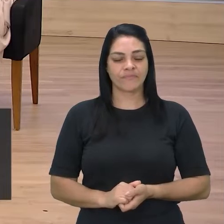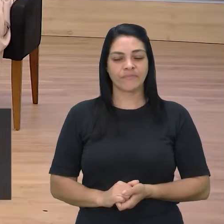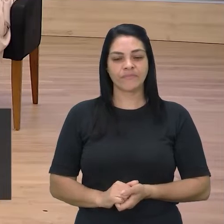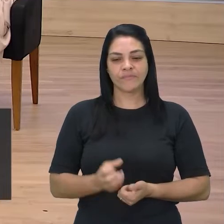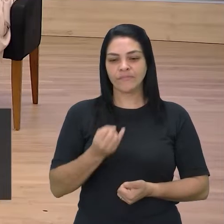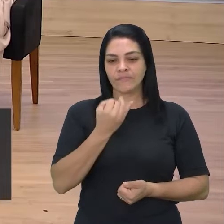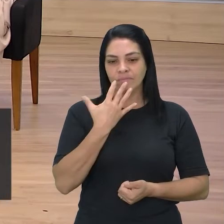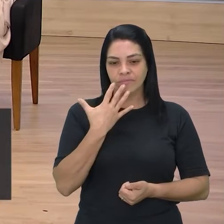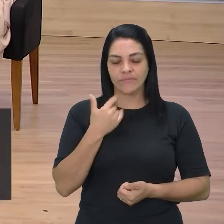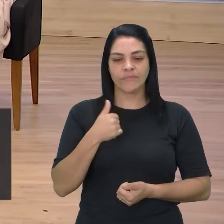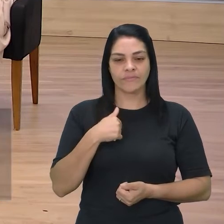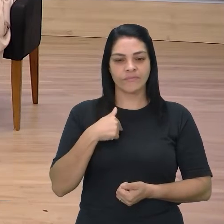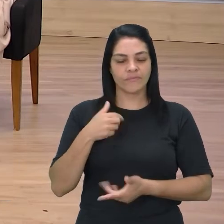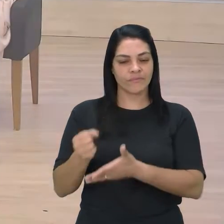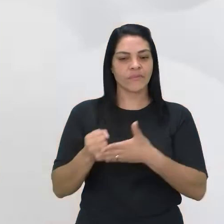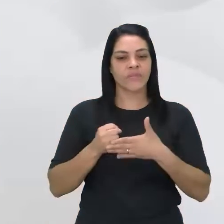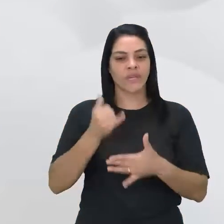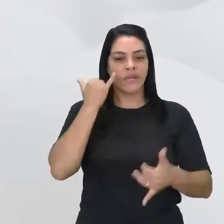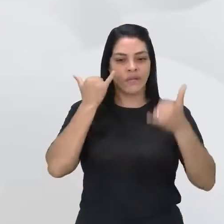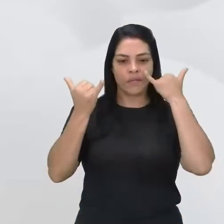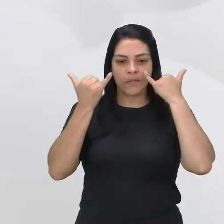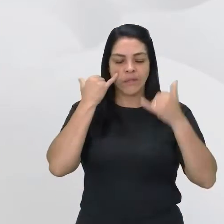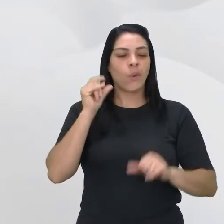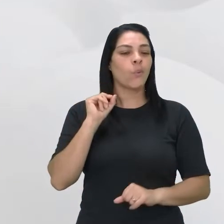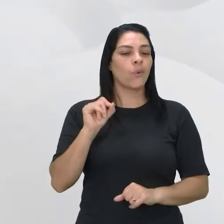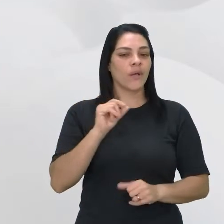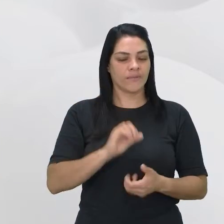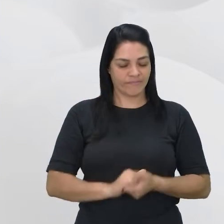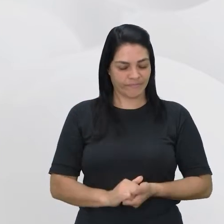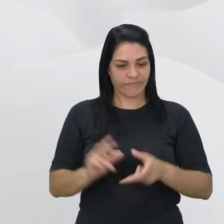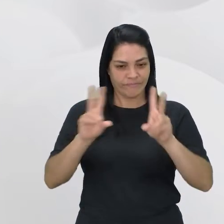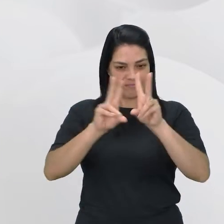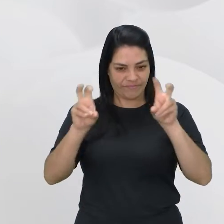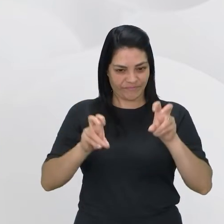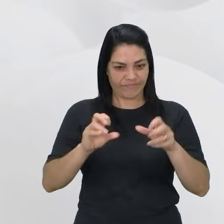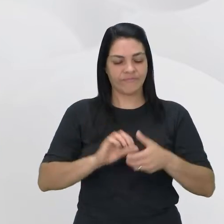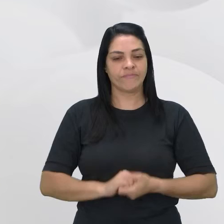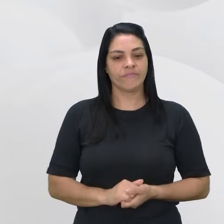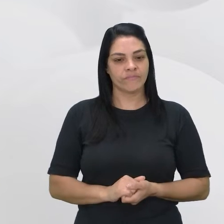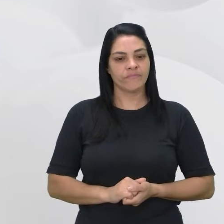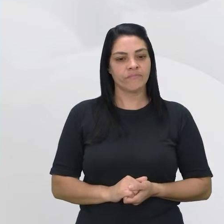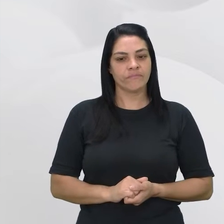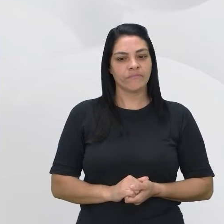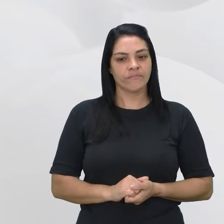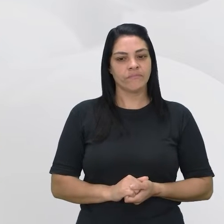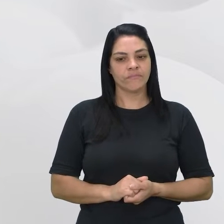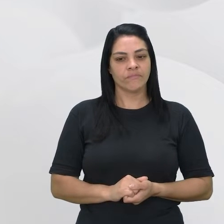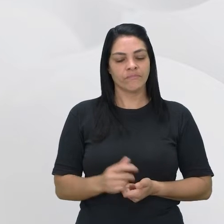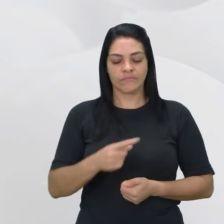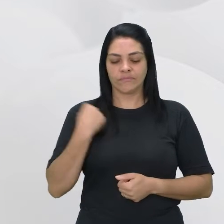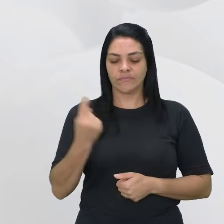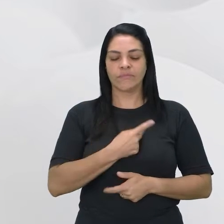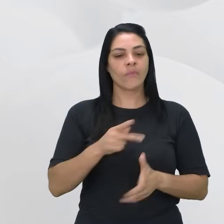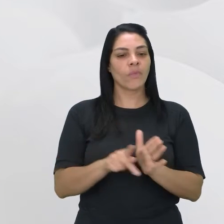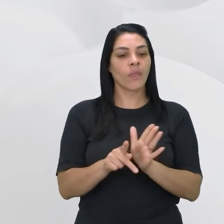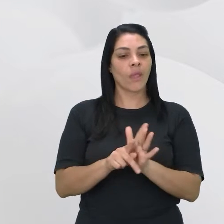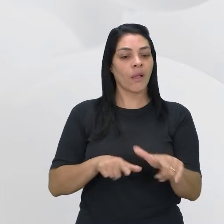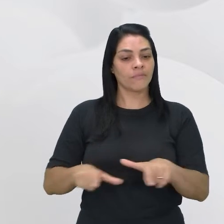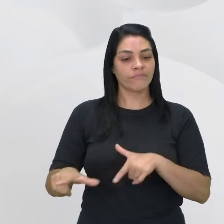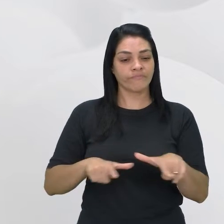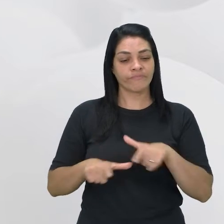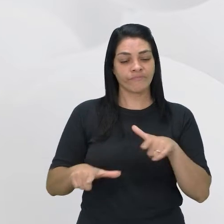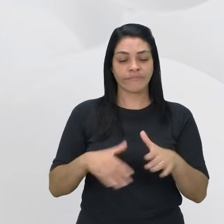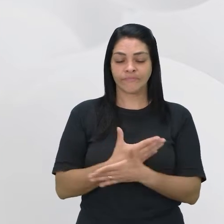Bom, eu trouxe aqui uma informação, né, sobre essa abrangência do nosso trabalho, né? Então,